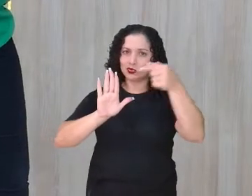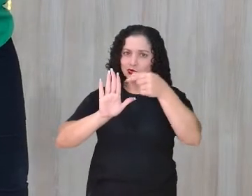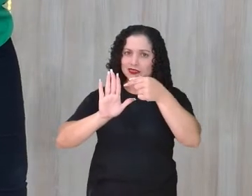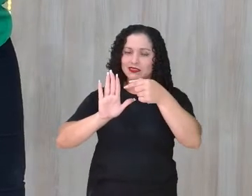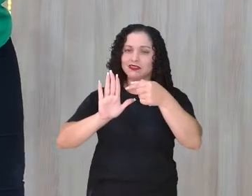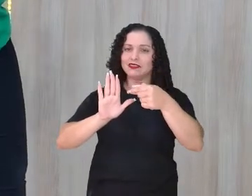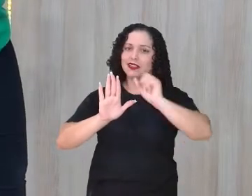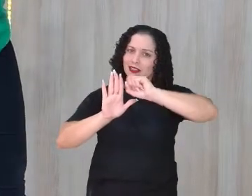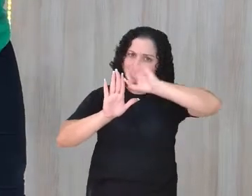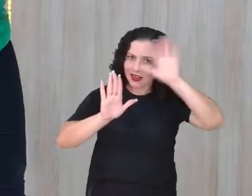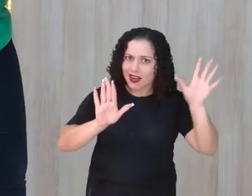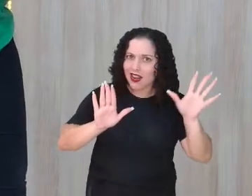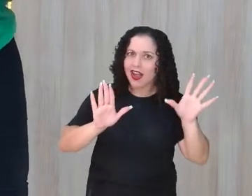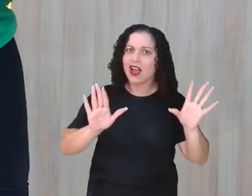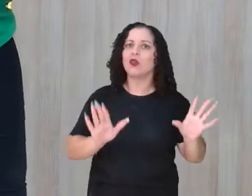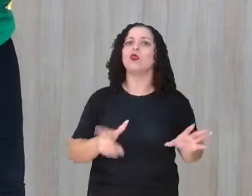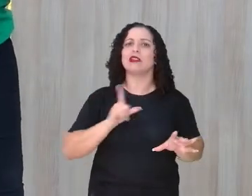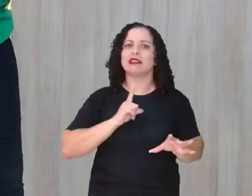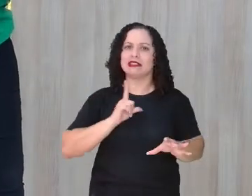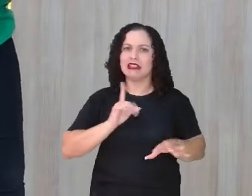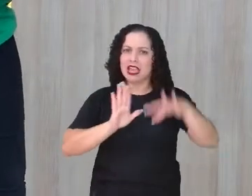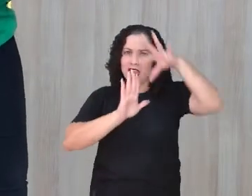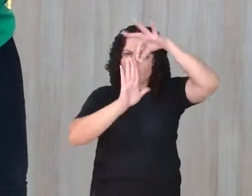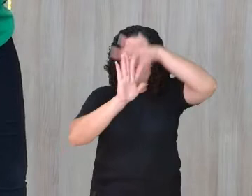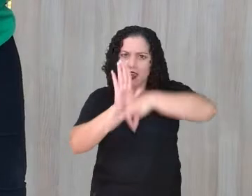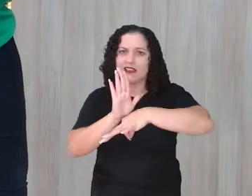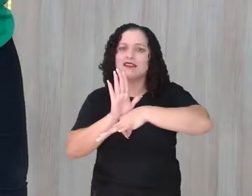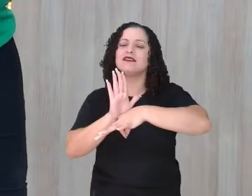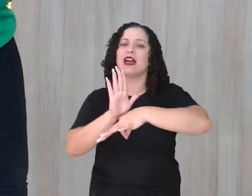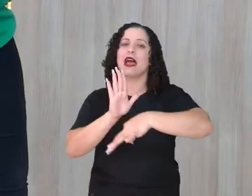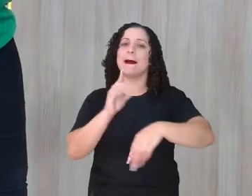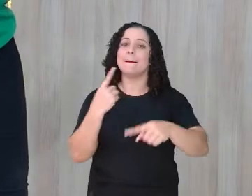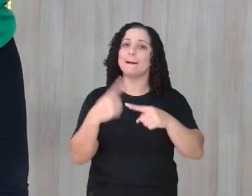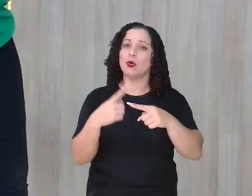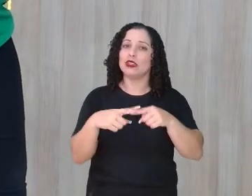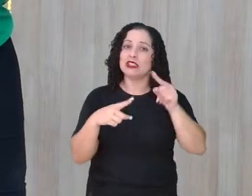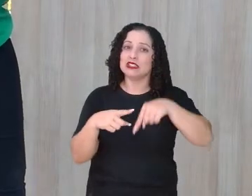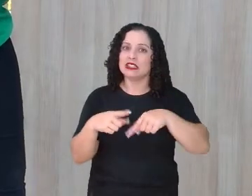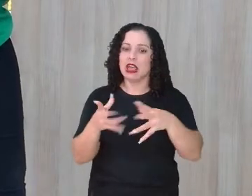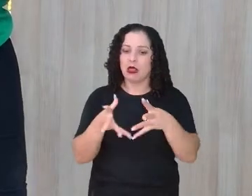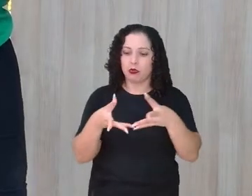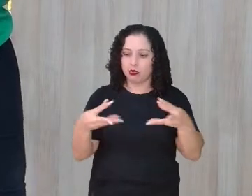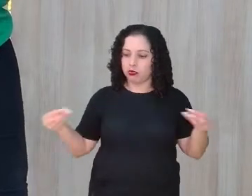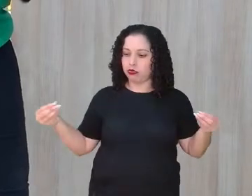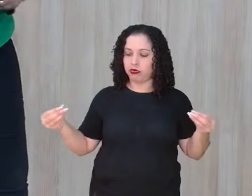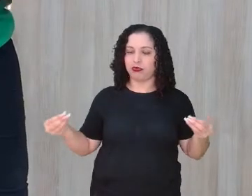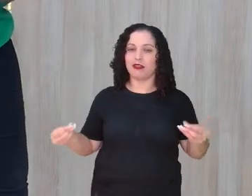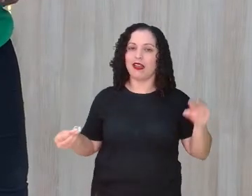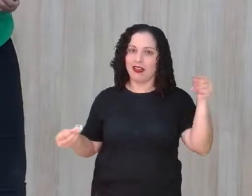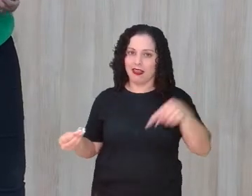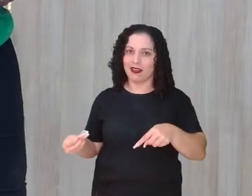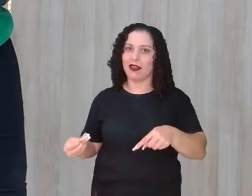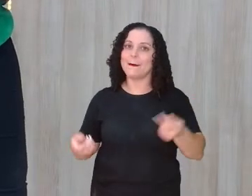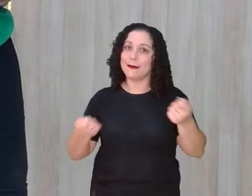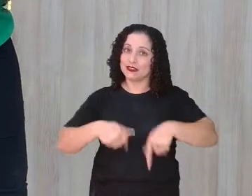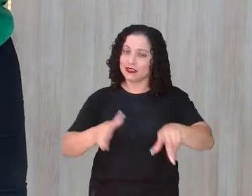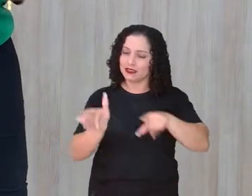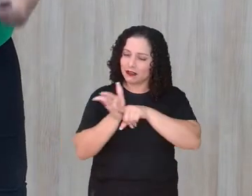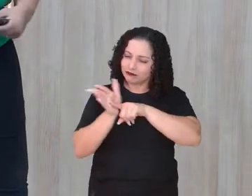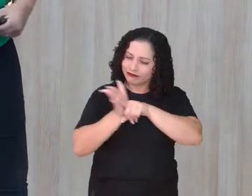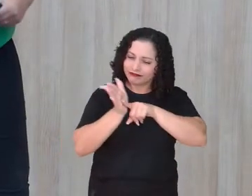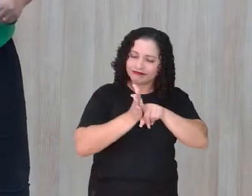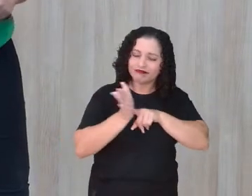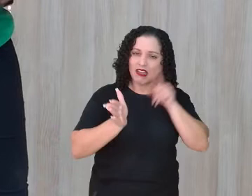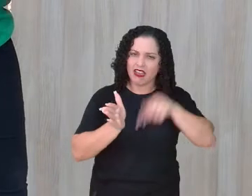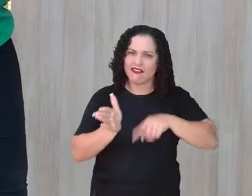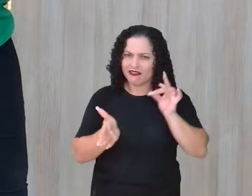amarrada, bem coerente, porque se uma coisa foge, é porque a notícia ela precisa ser investigada, se